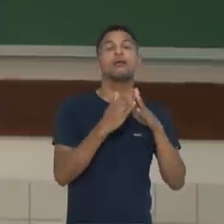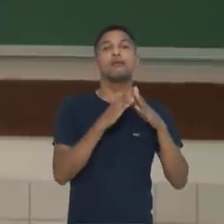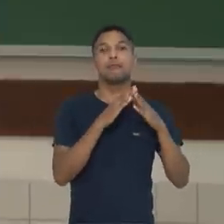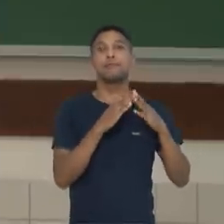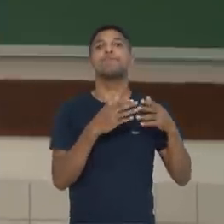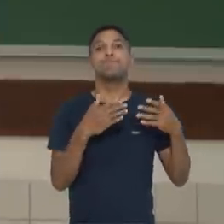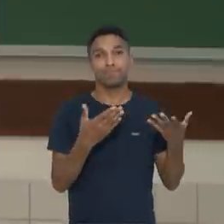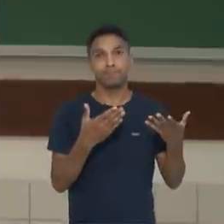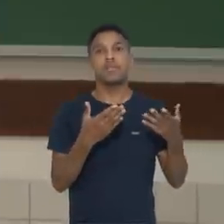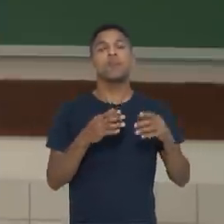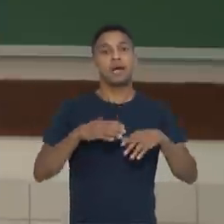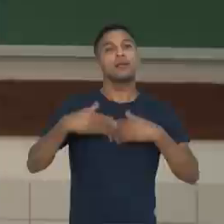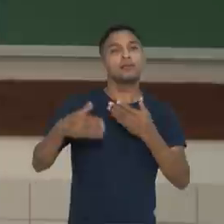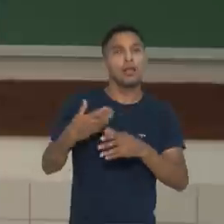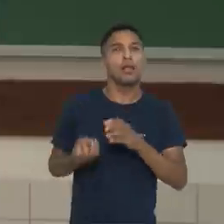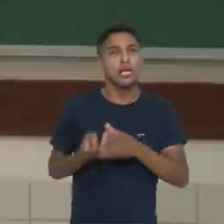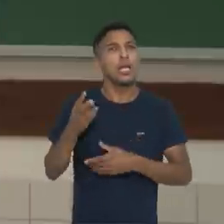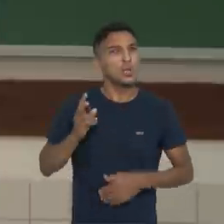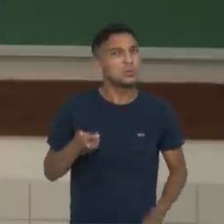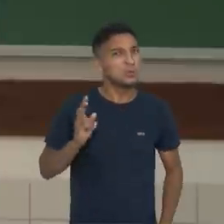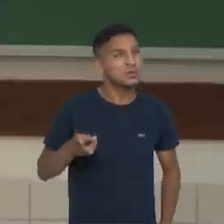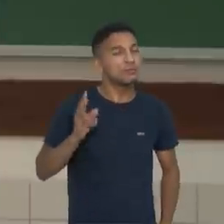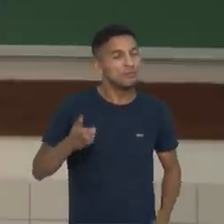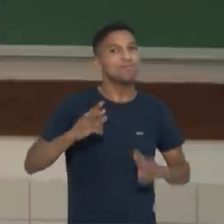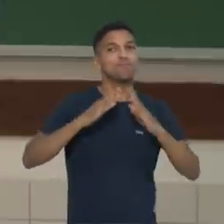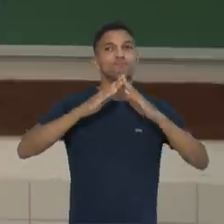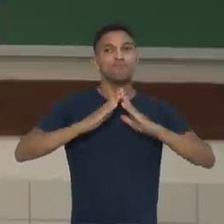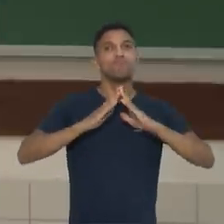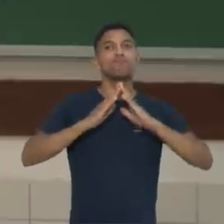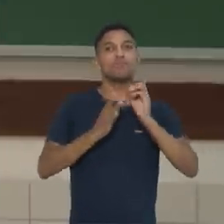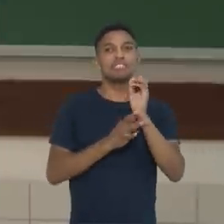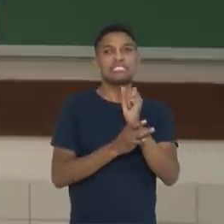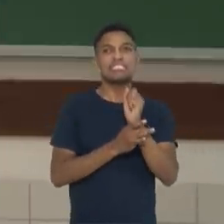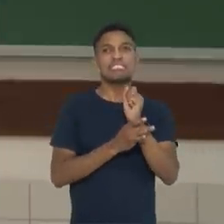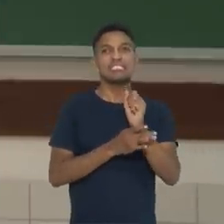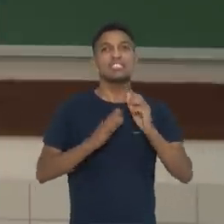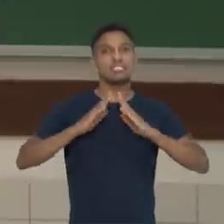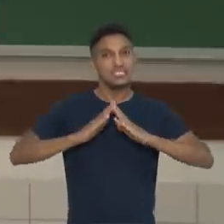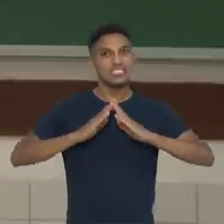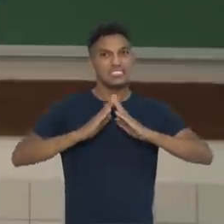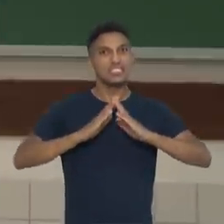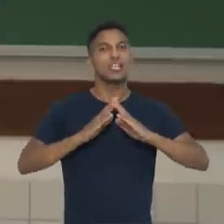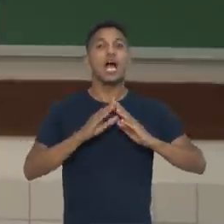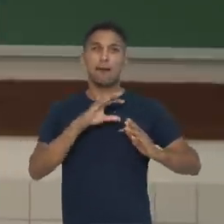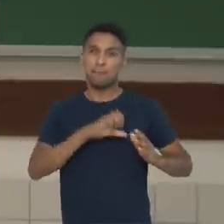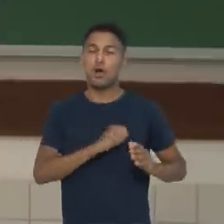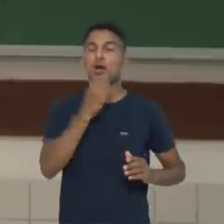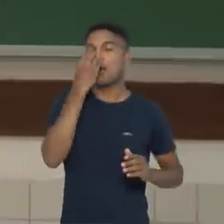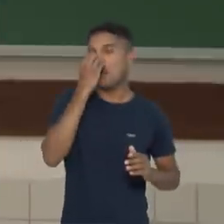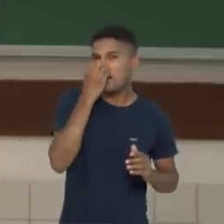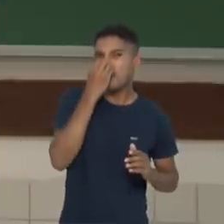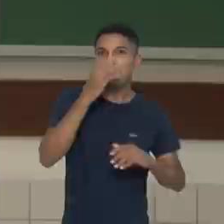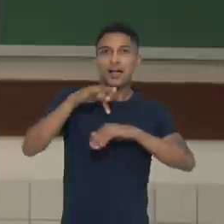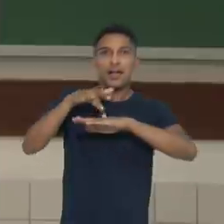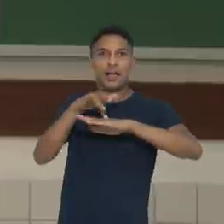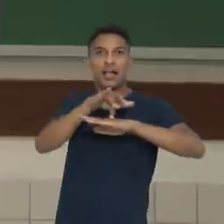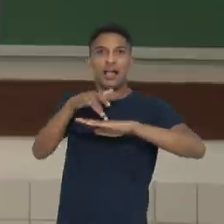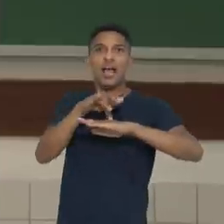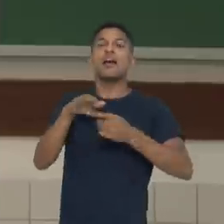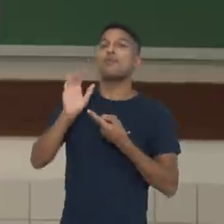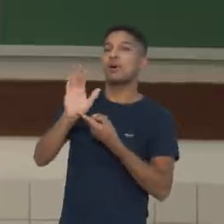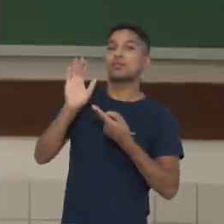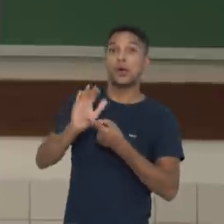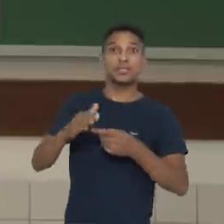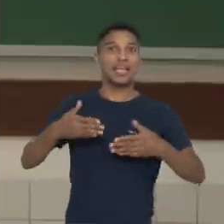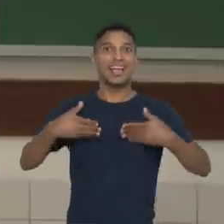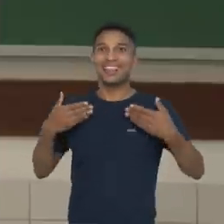em geração, né, a arte circense, né? Com muito amor, muita força e garra, para continuar mostrando para a gente, trazendo